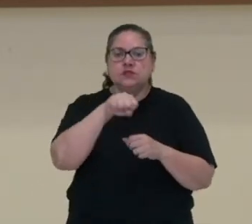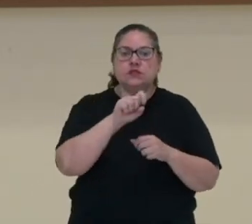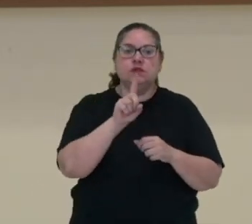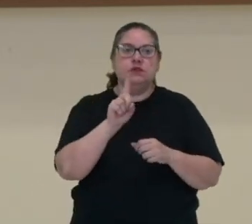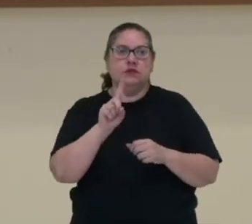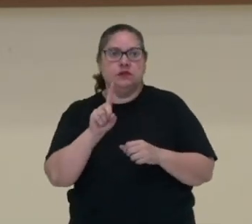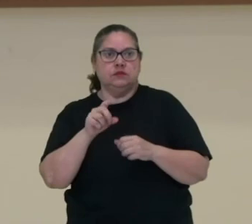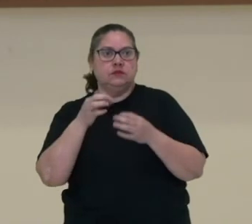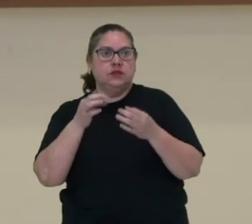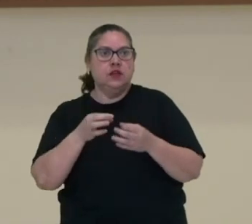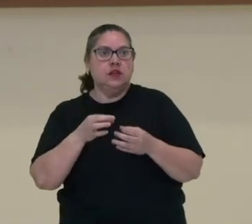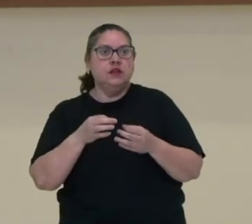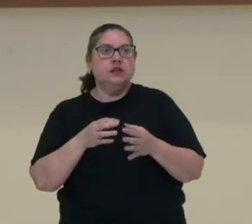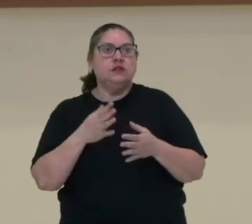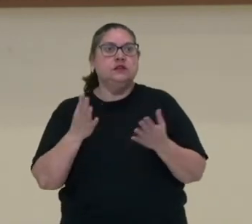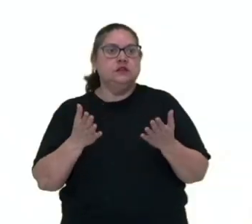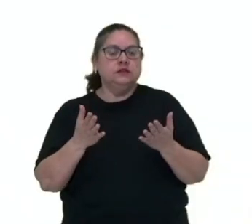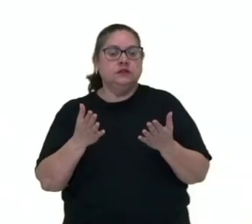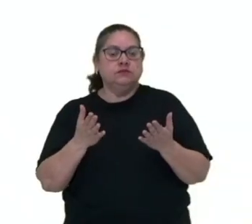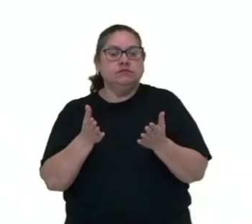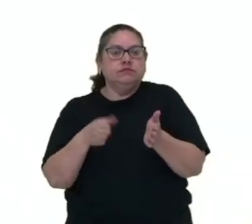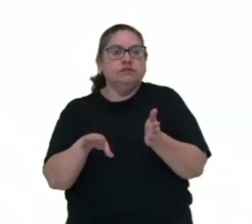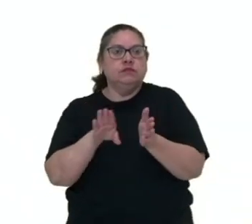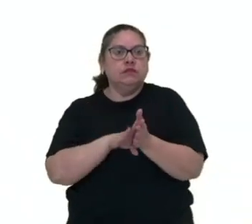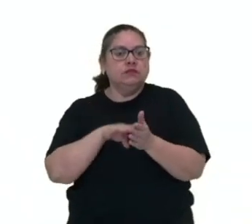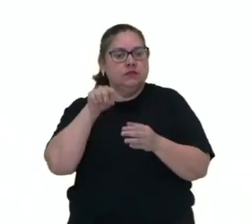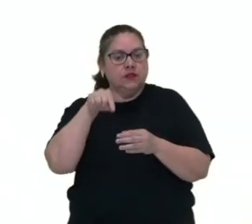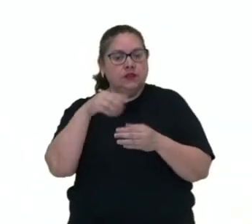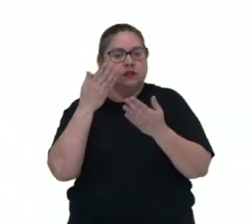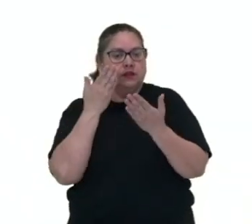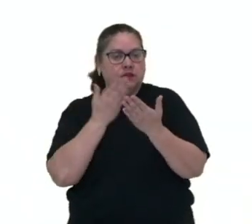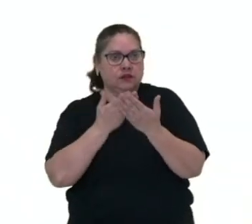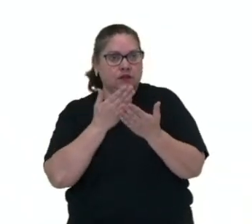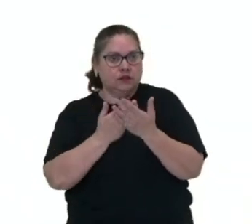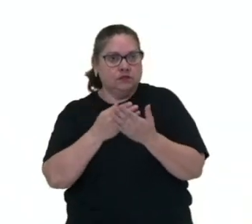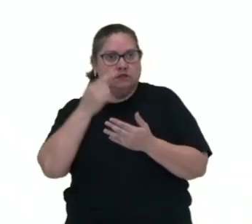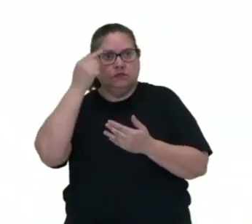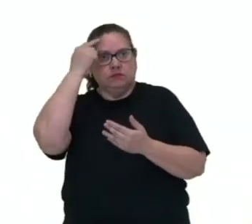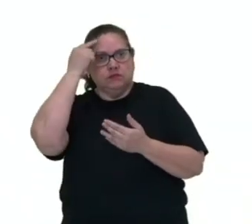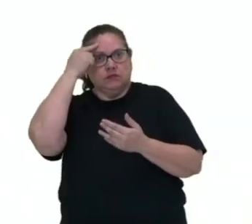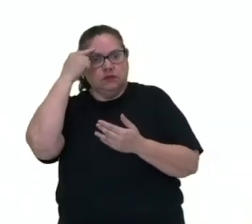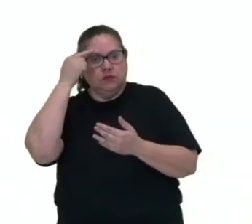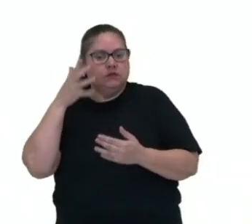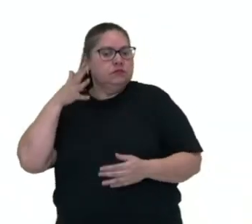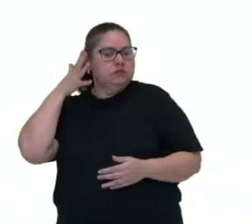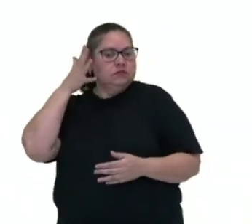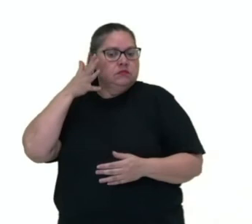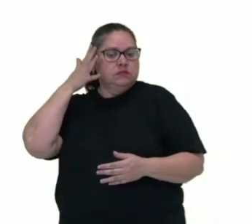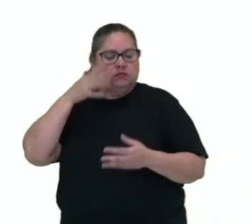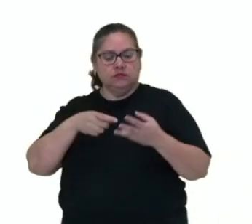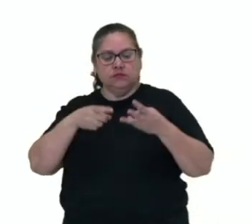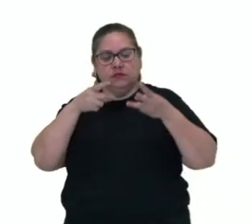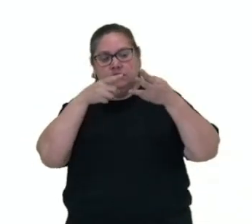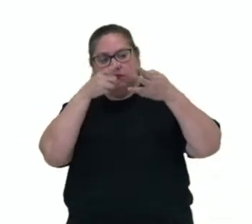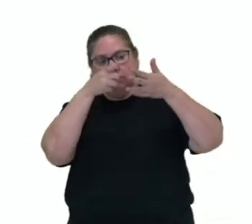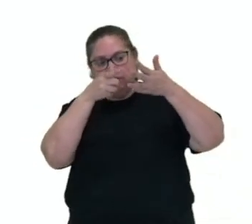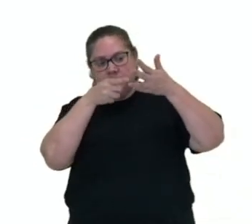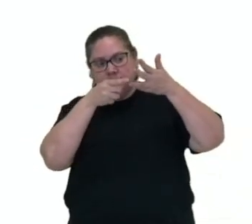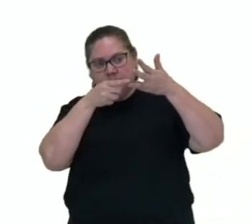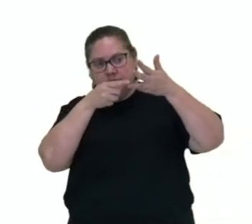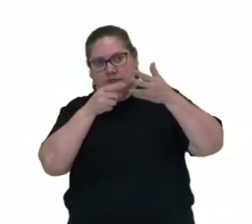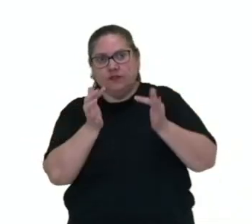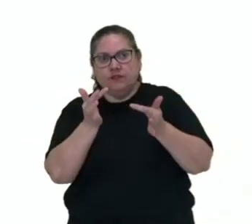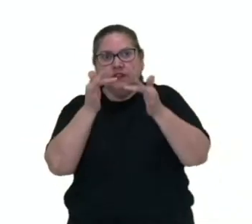aplicada, certo? Retomando, nessa aula nós refletimos sobre a oratória pela terceira vez para